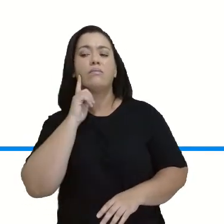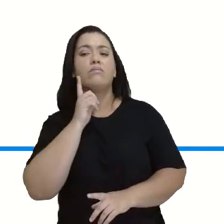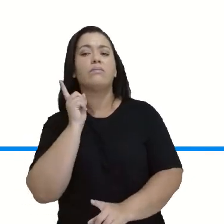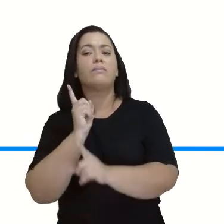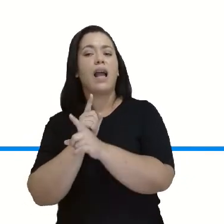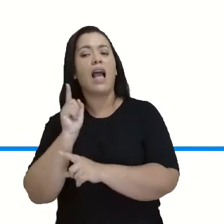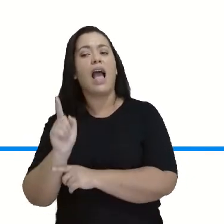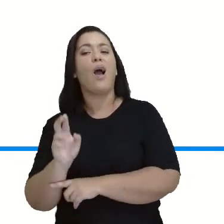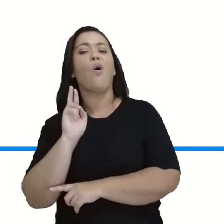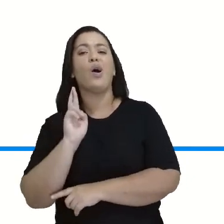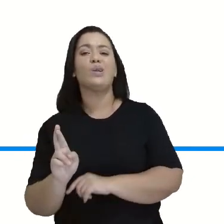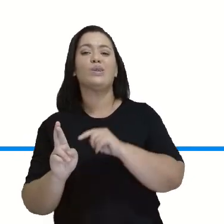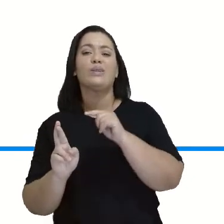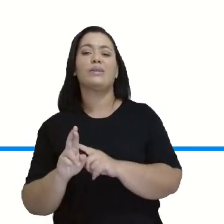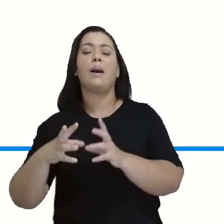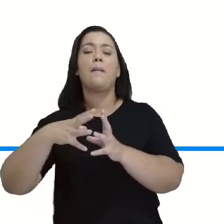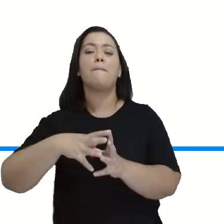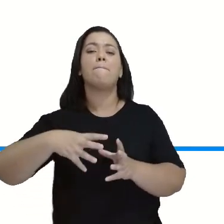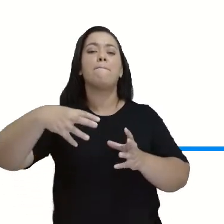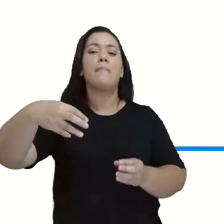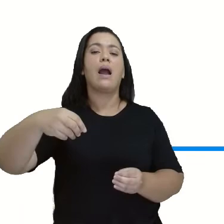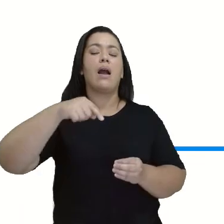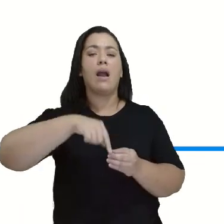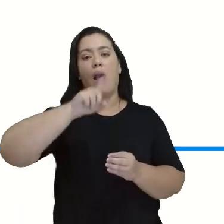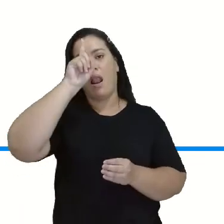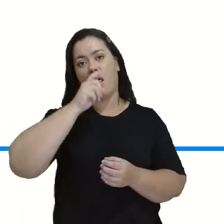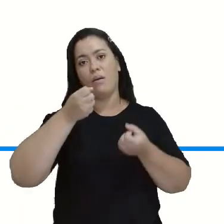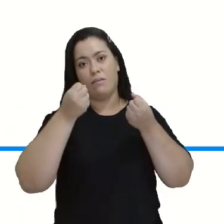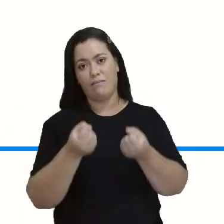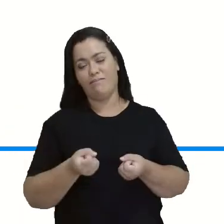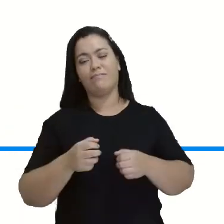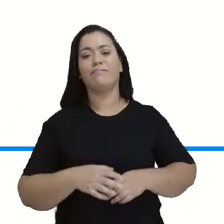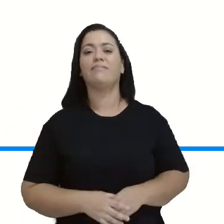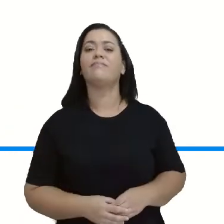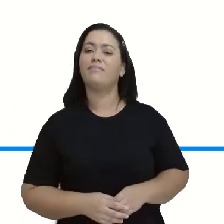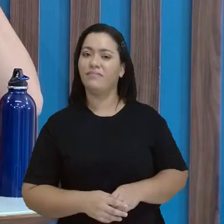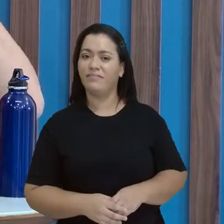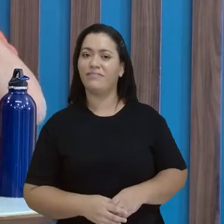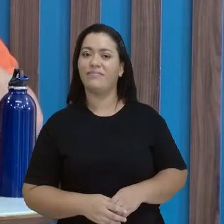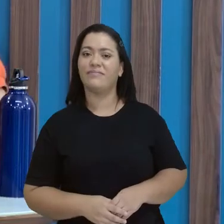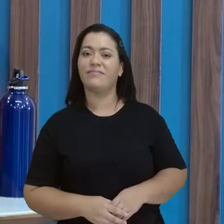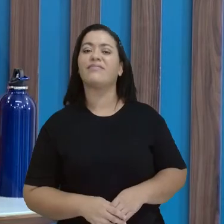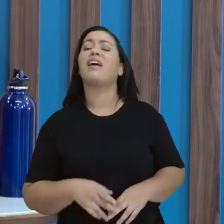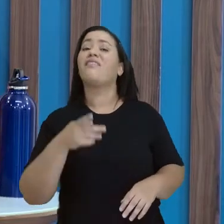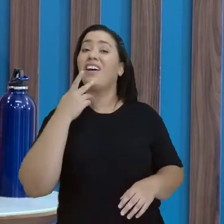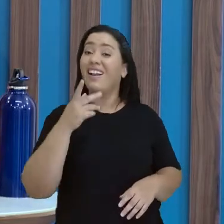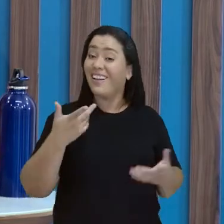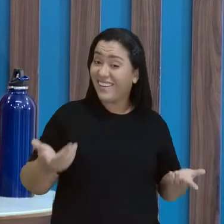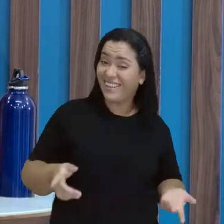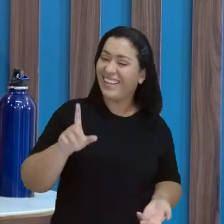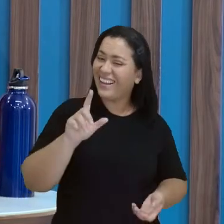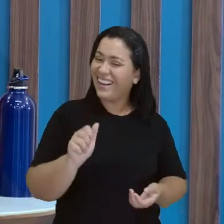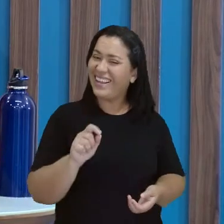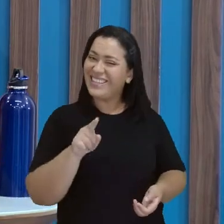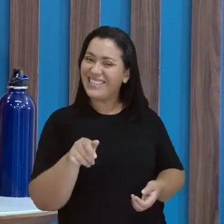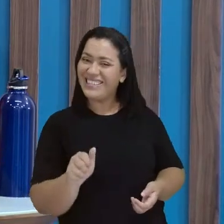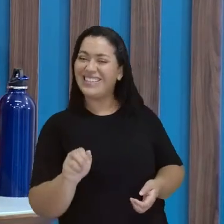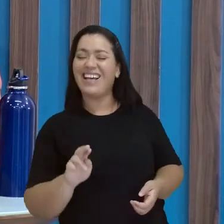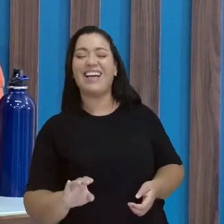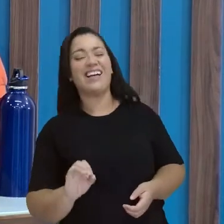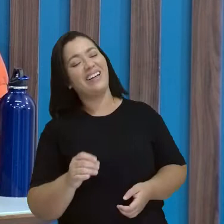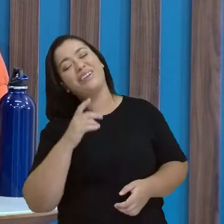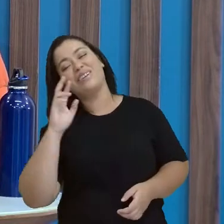achar o resultado do melão, de quanto pesa o melão. E o Lázaro veio aqui, viu? De novo! O Lázaro Muito está bem,